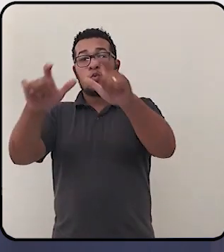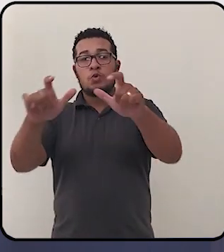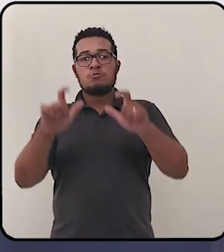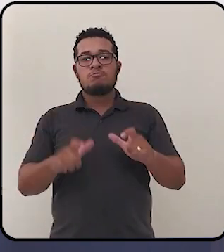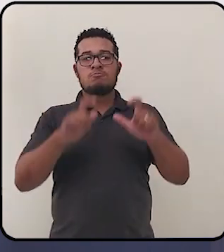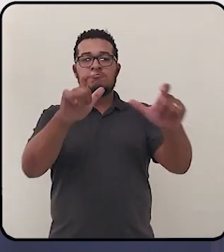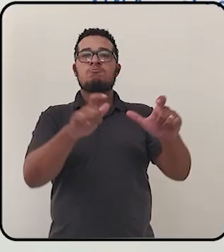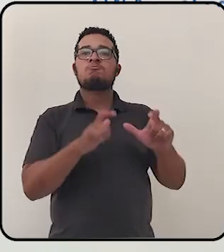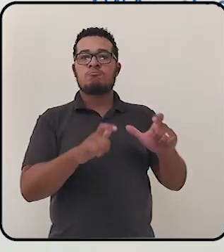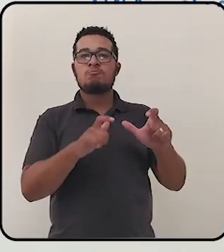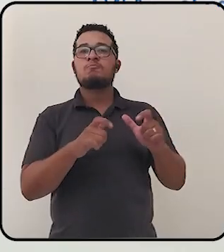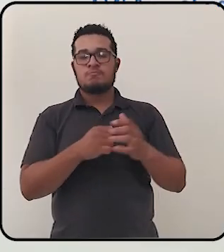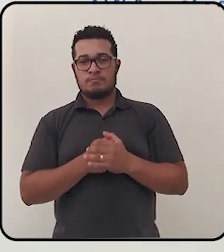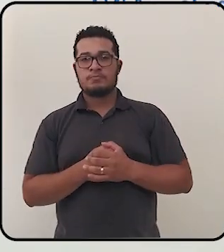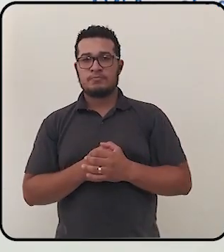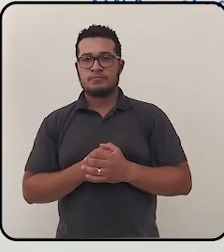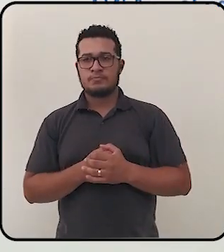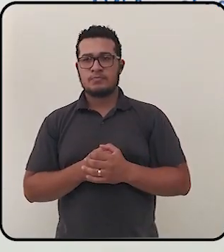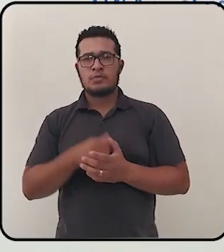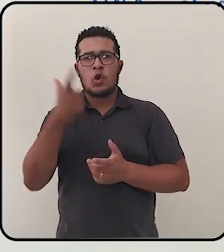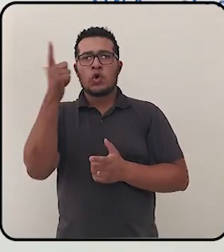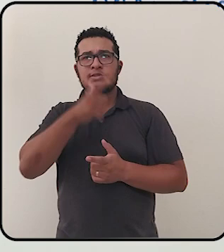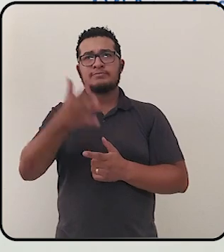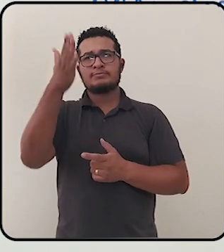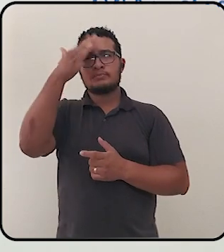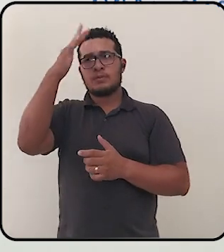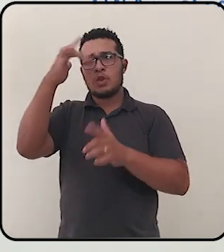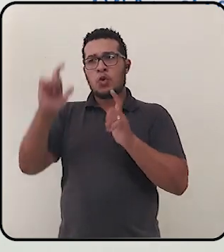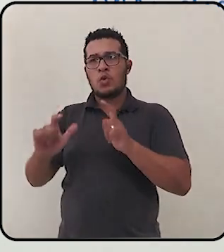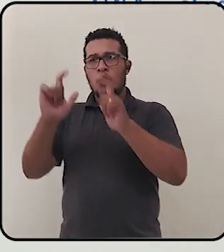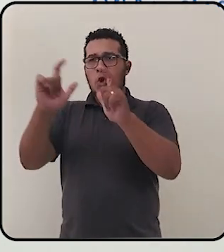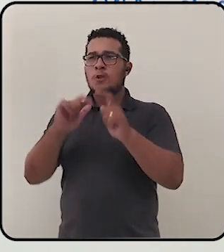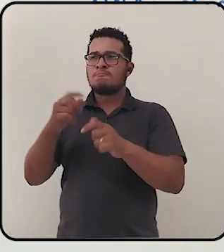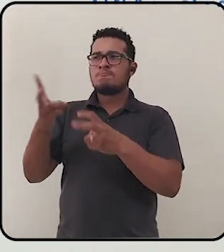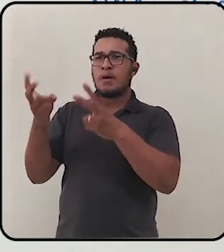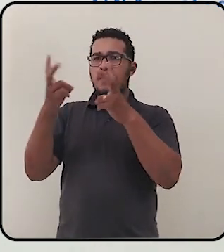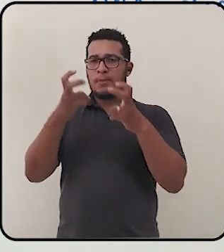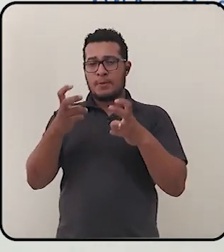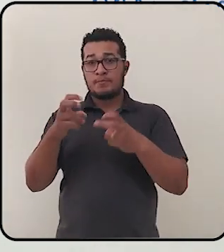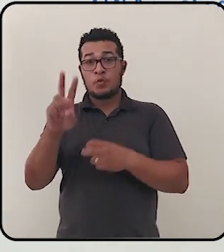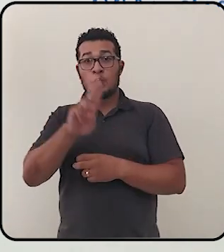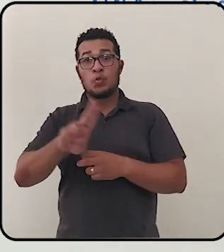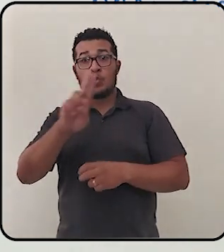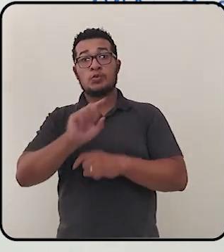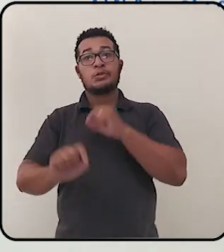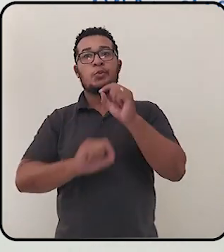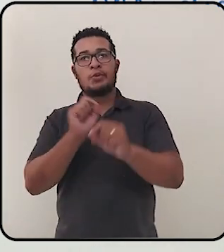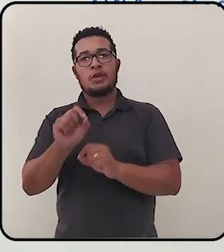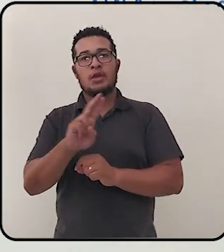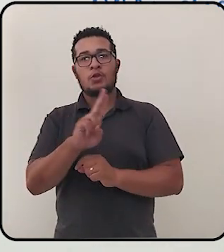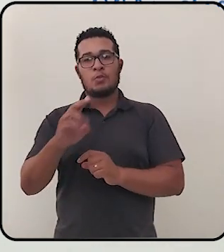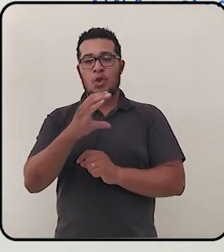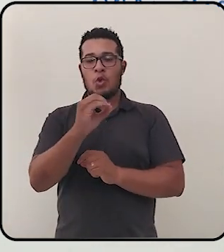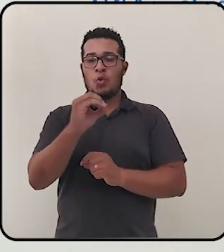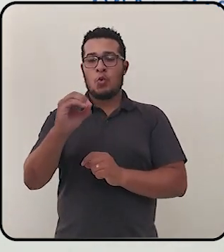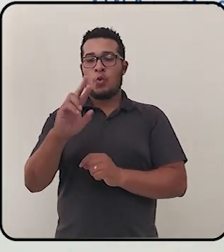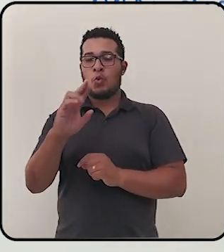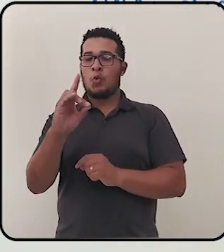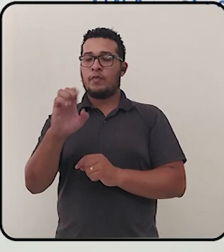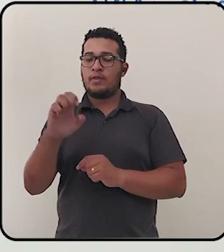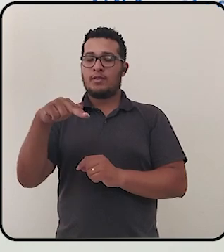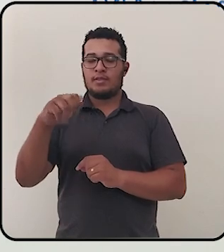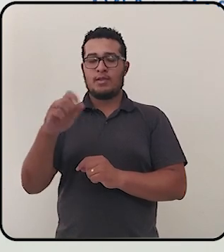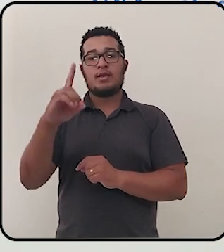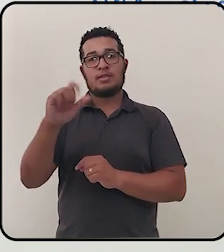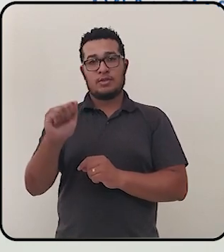no espaço geográfico. Para se localizar no espaço geográfico, nós usamos as coordenadas geográficas.